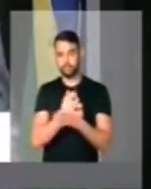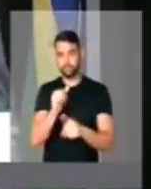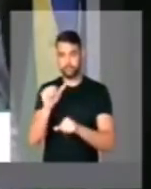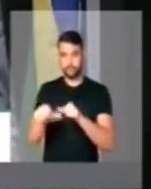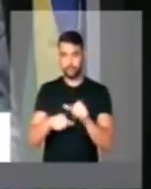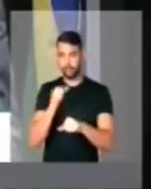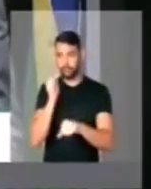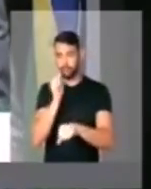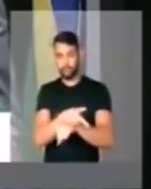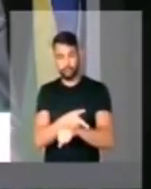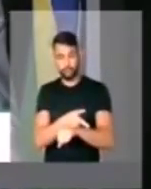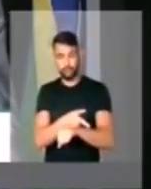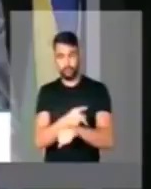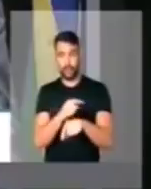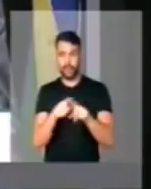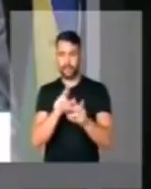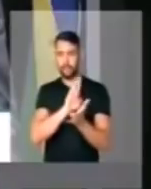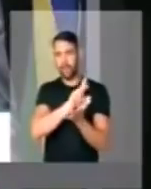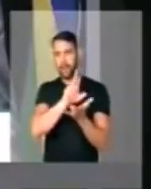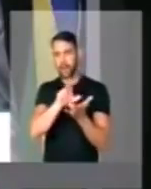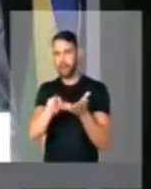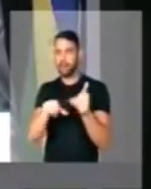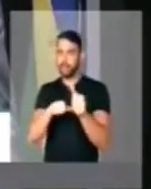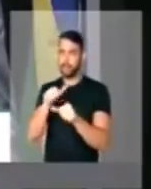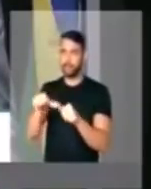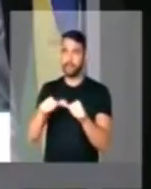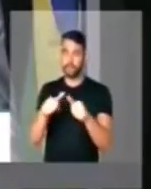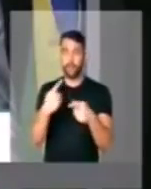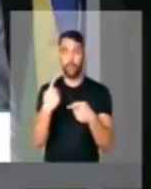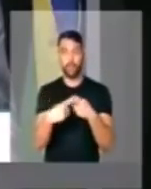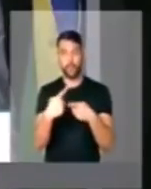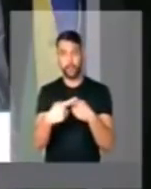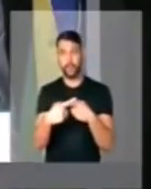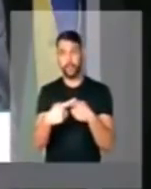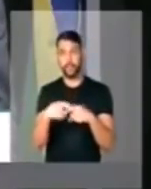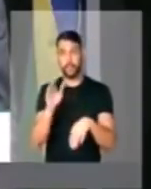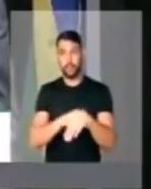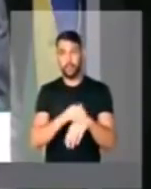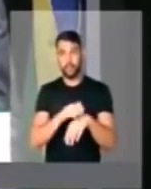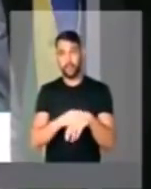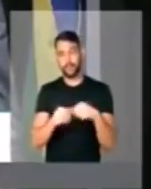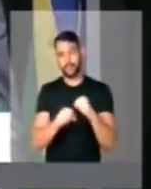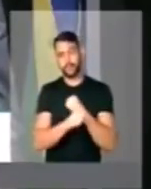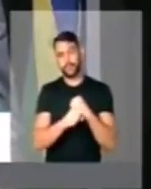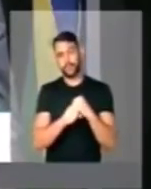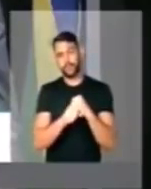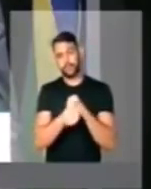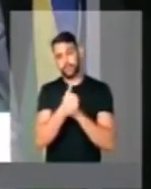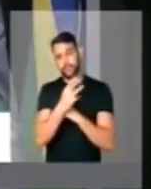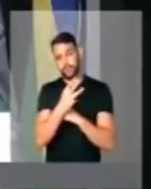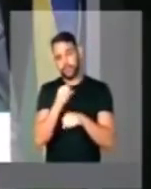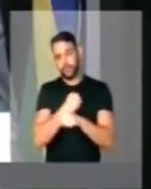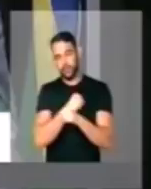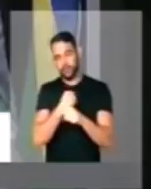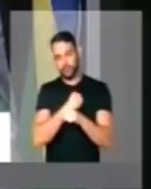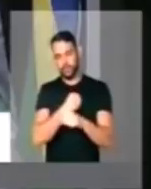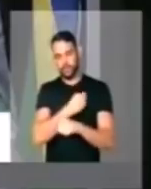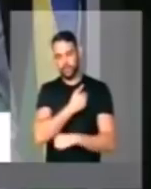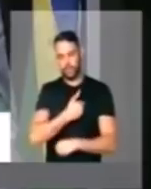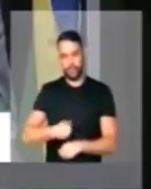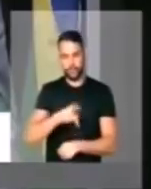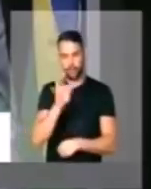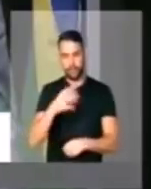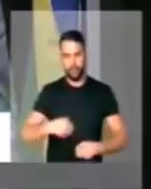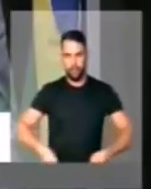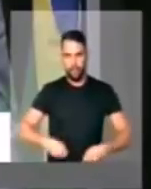da reforma da Previdência, mas de várias outras. Pois, por mais de uma década, o PT no poder gastou o